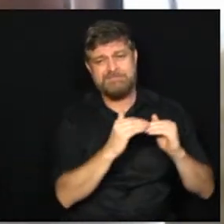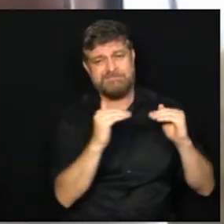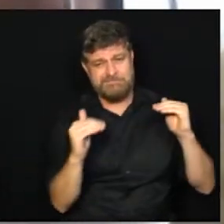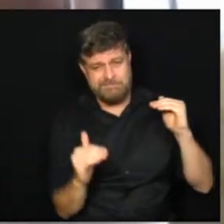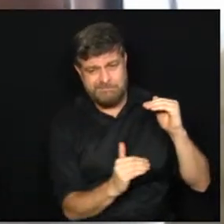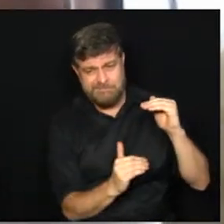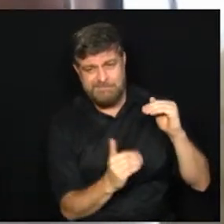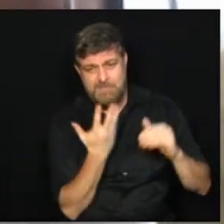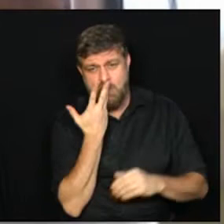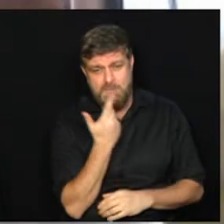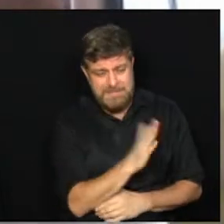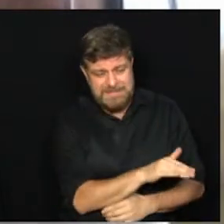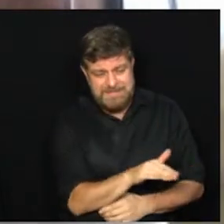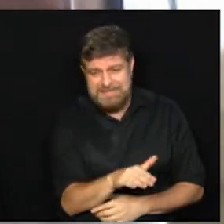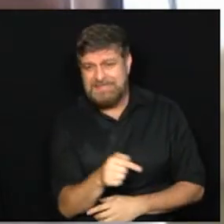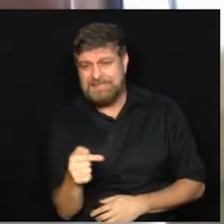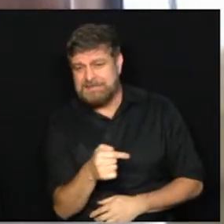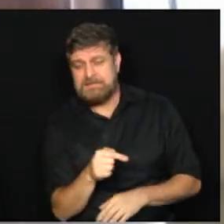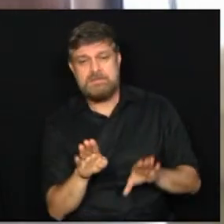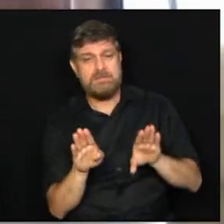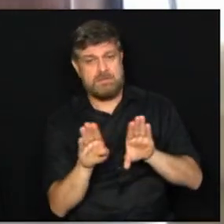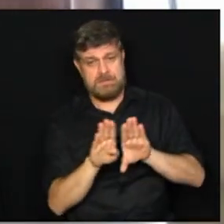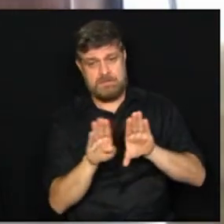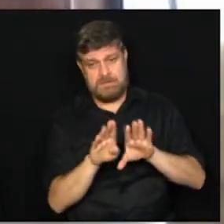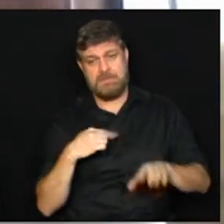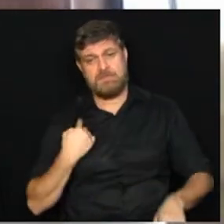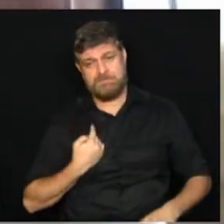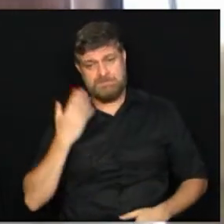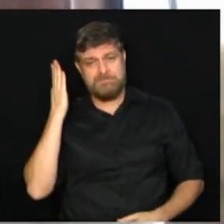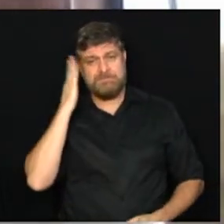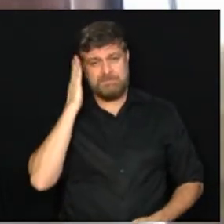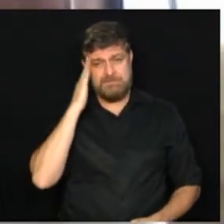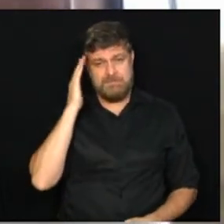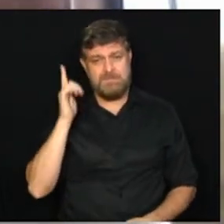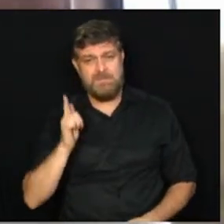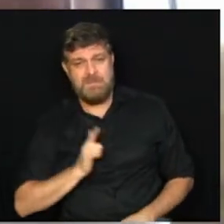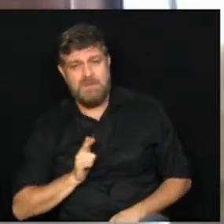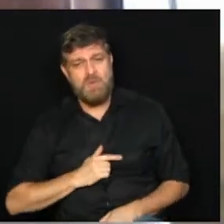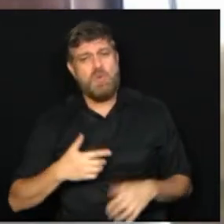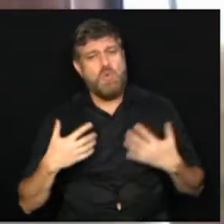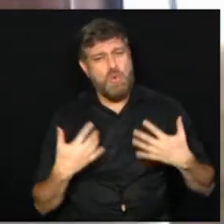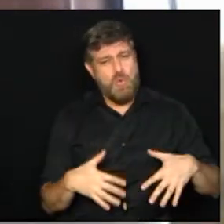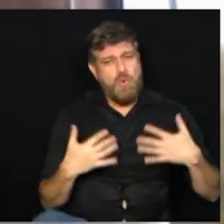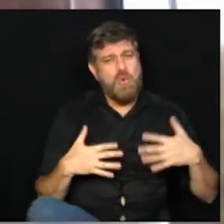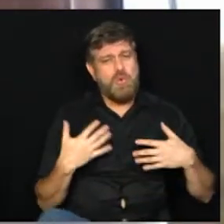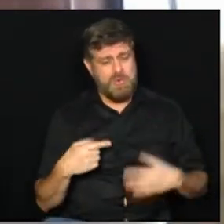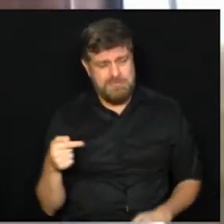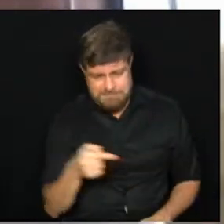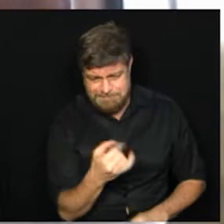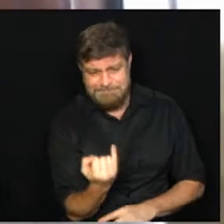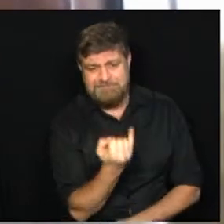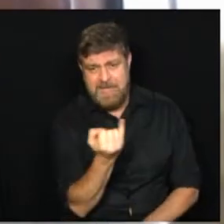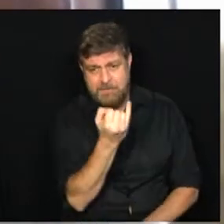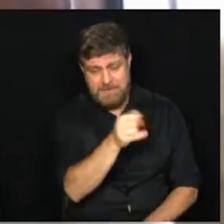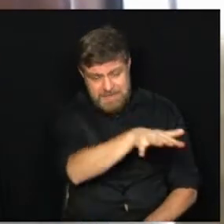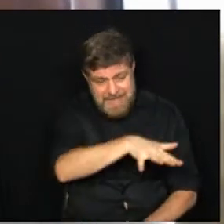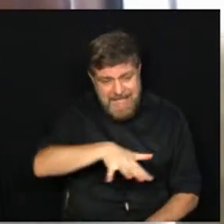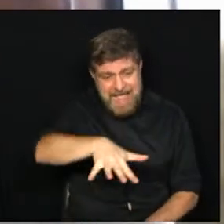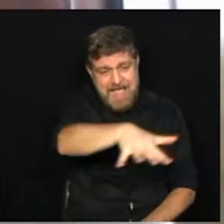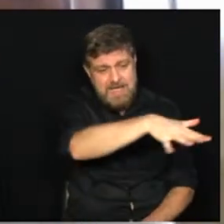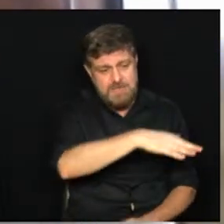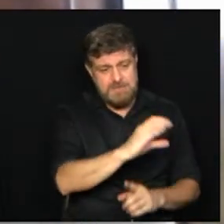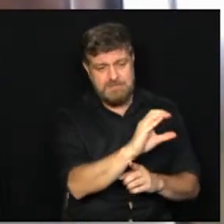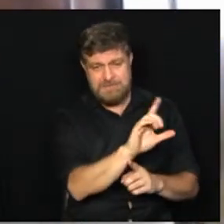primeira infância, que também a gente sabe que são bastante significativas nessa região.